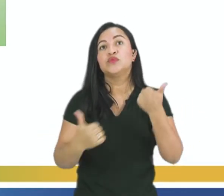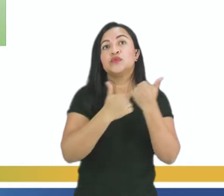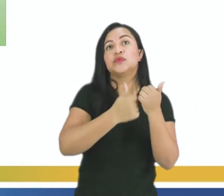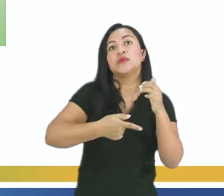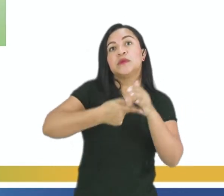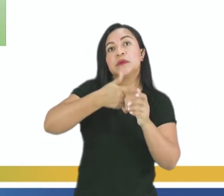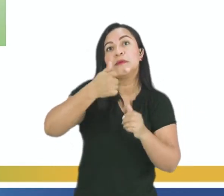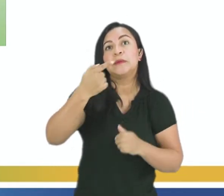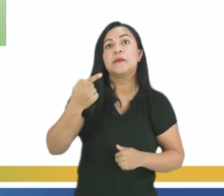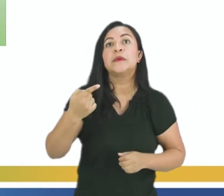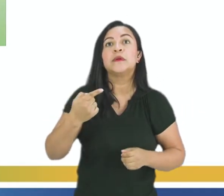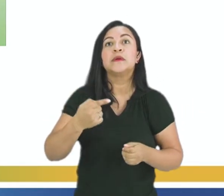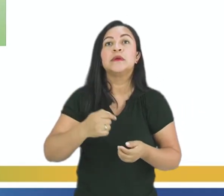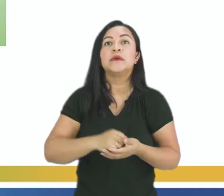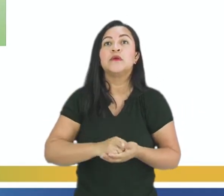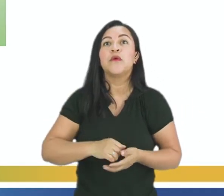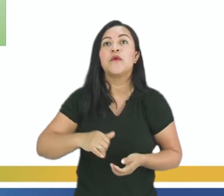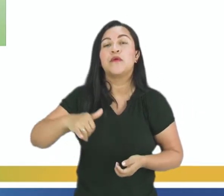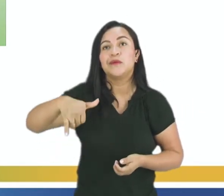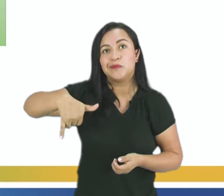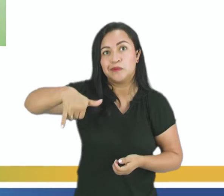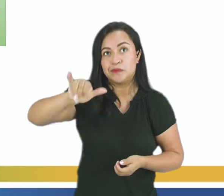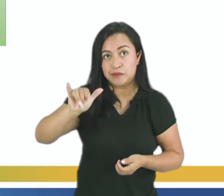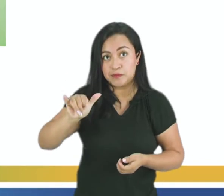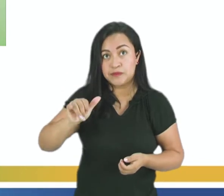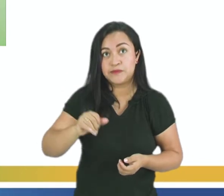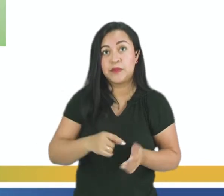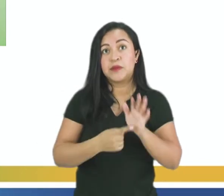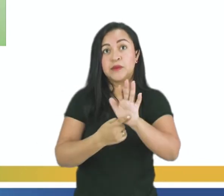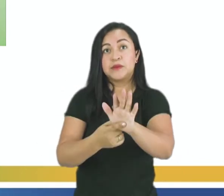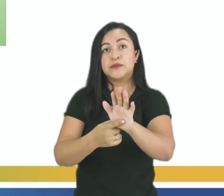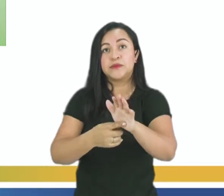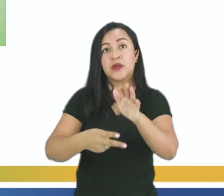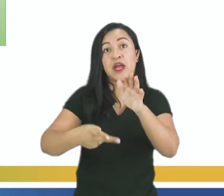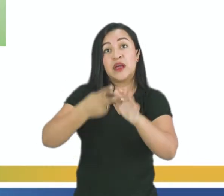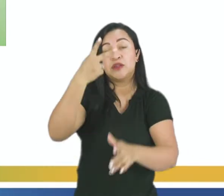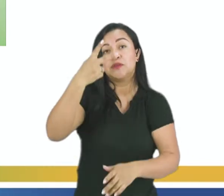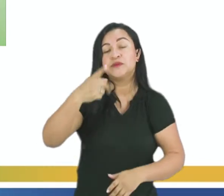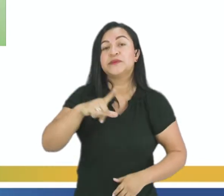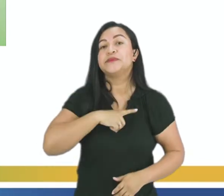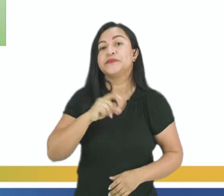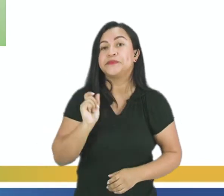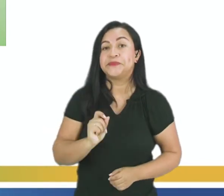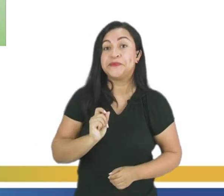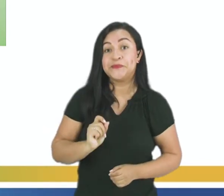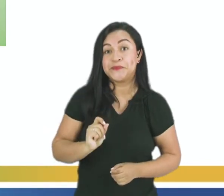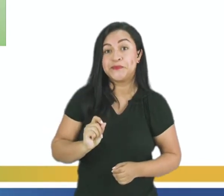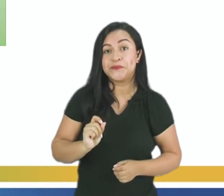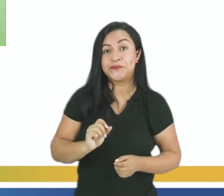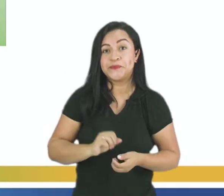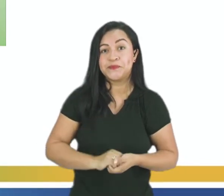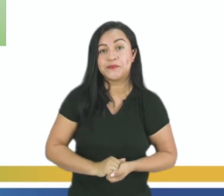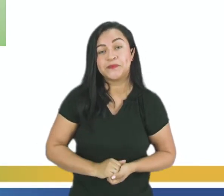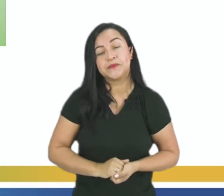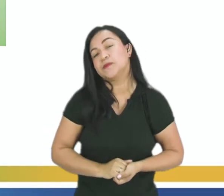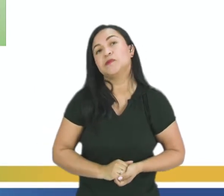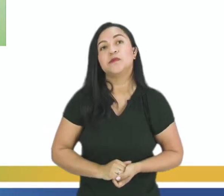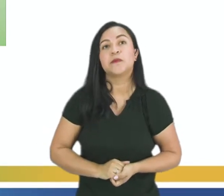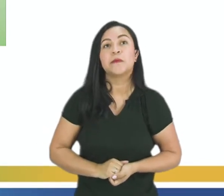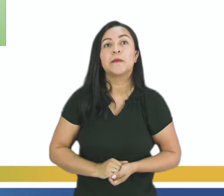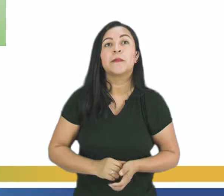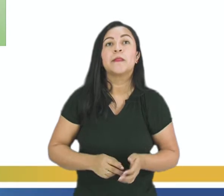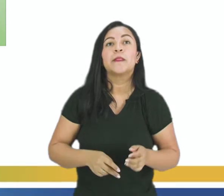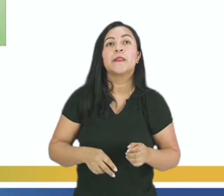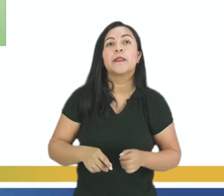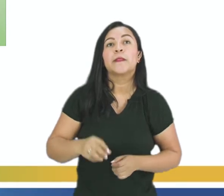primeira equação, o valor de y, né, apresentado aí já na segunda equação, nós temos o seguinte. A primeira